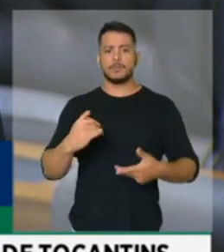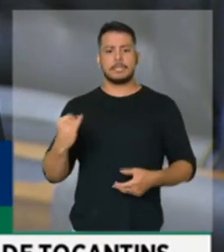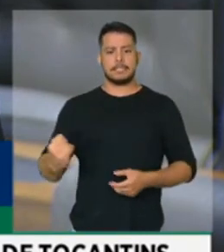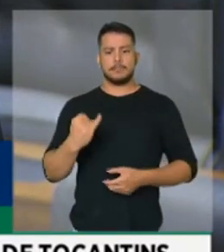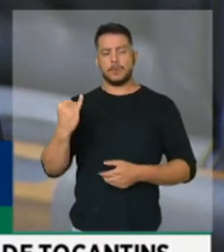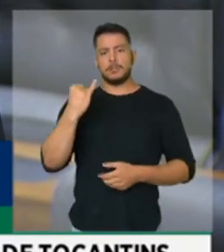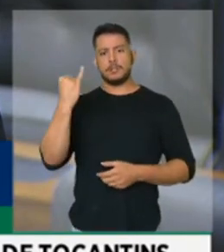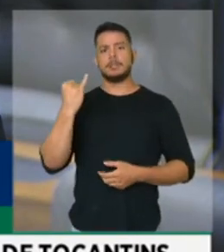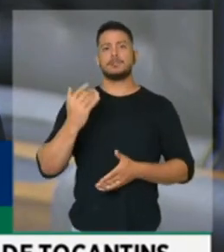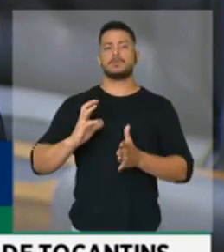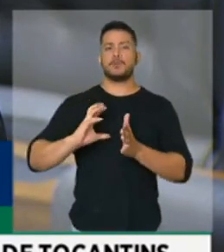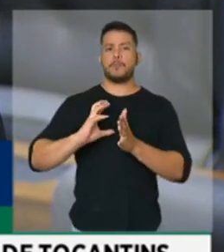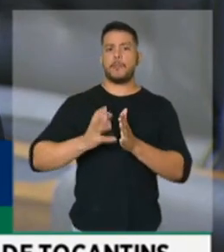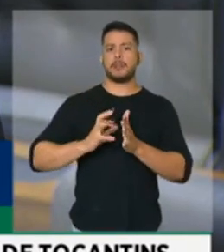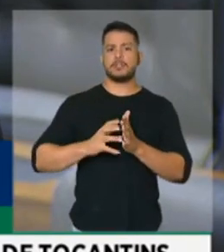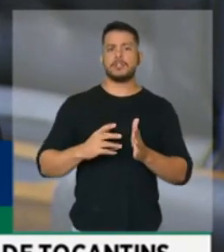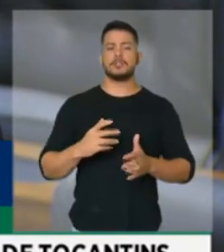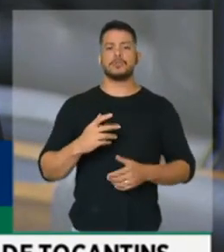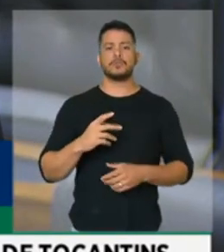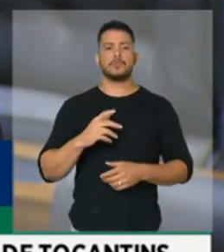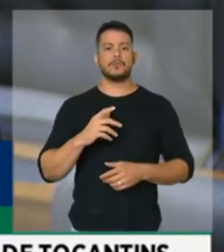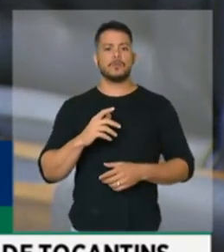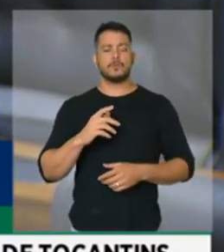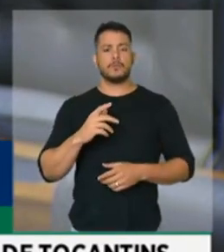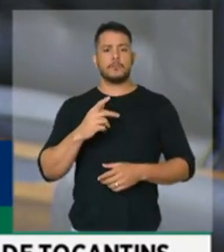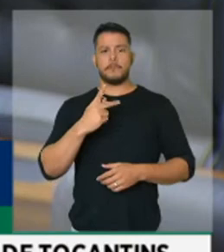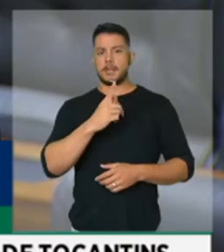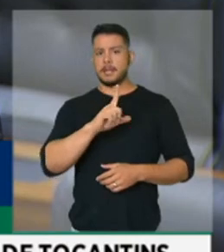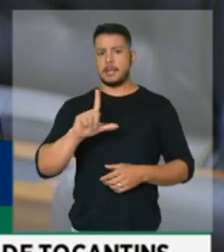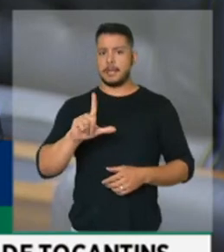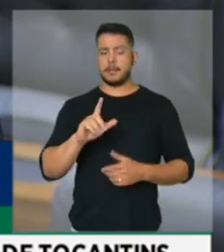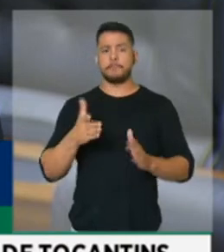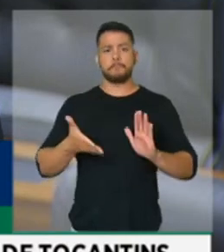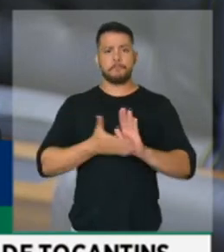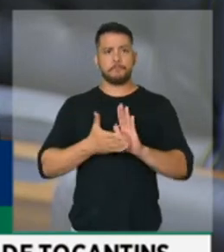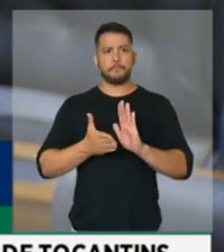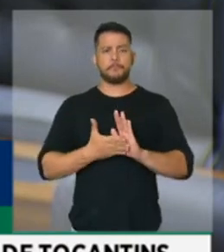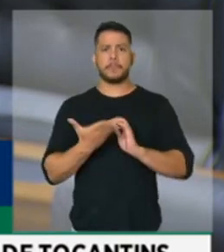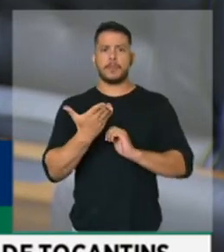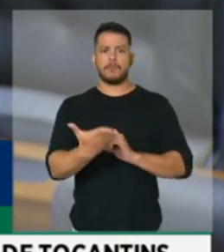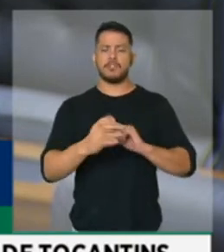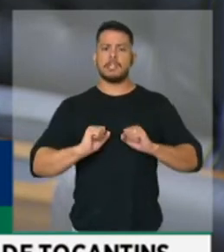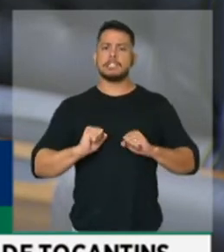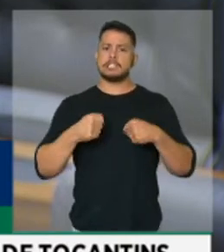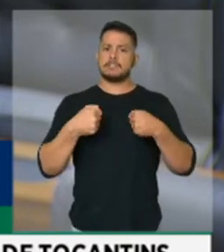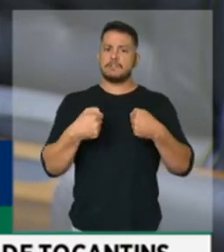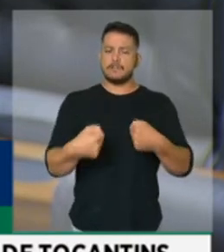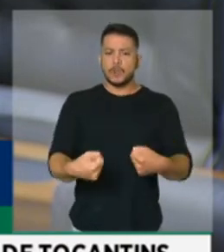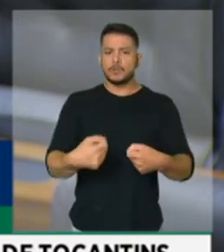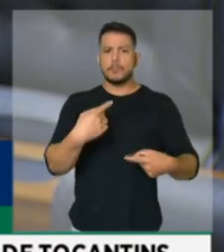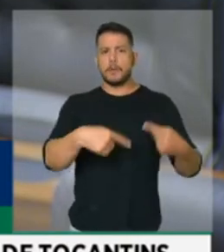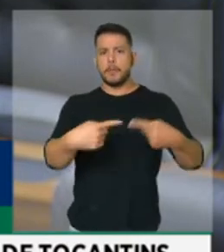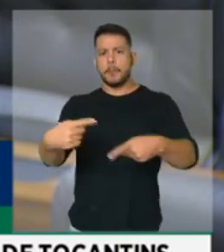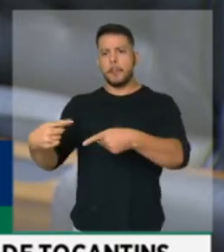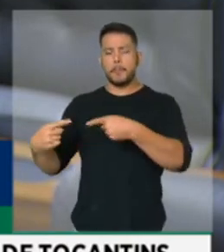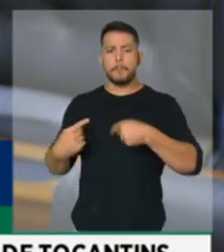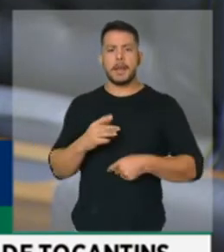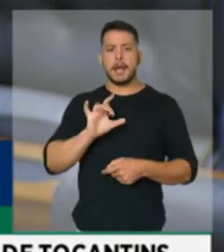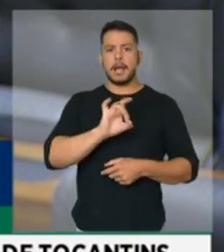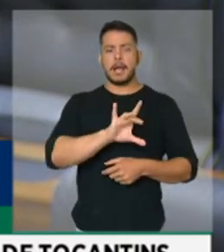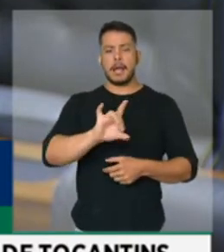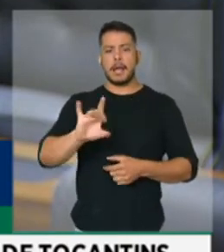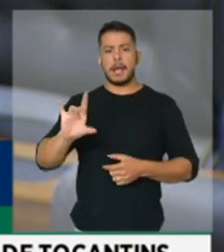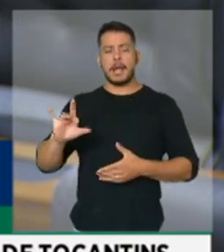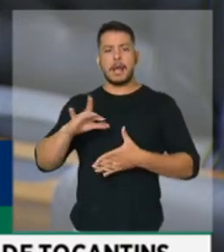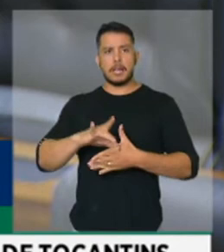Liberal. Parabéns pelo esforço de Vossa Excelência que esteve dialogando com cada líder, com cada deputado e ganha o